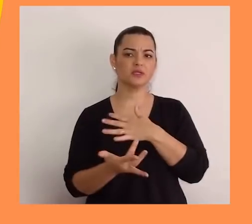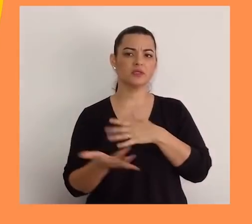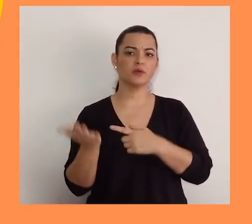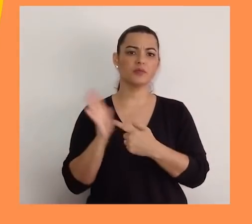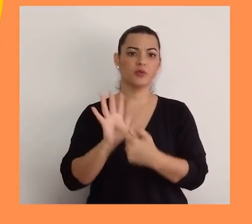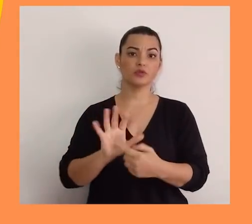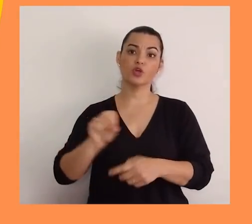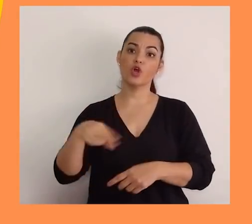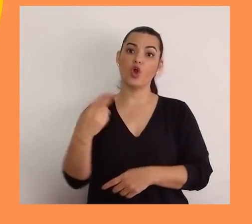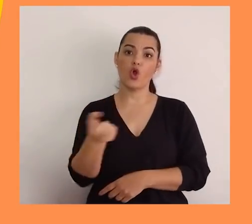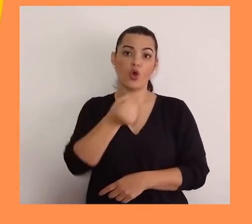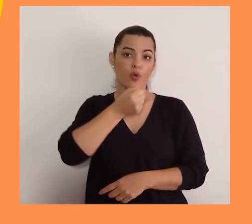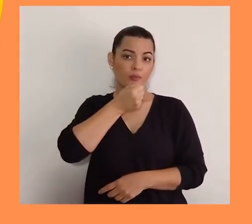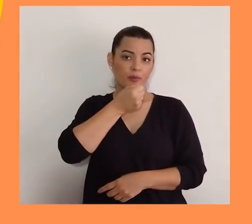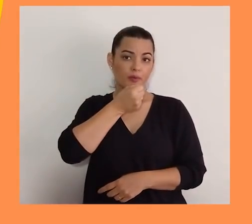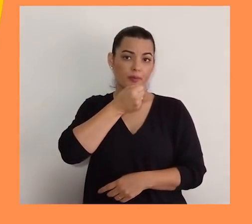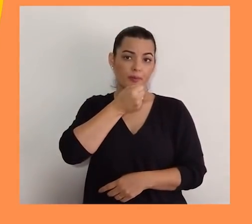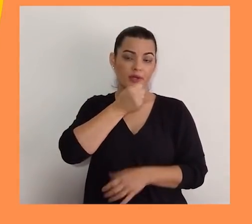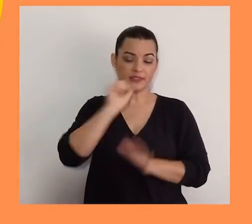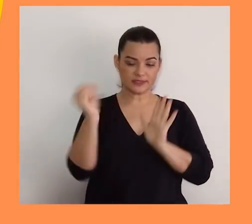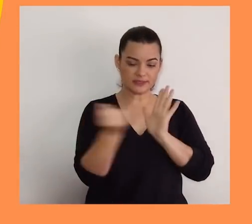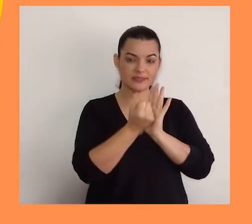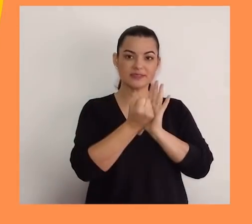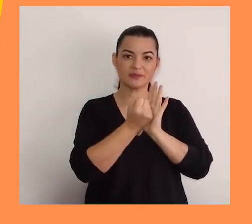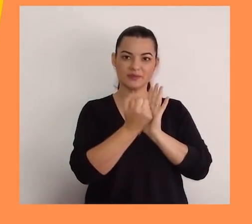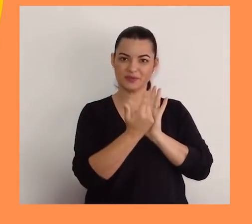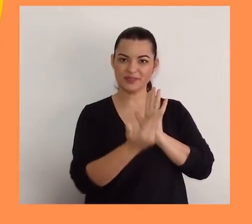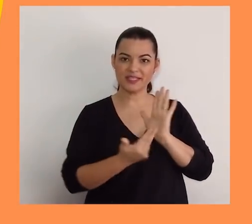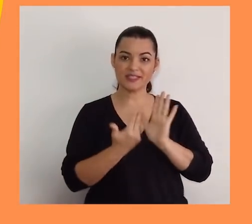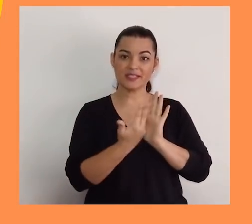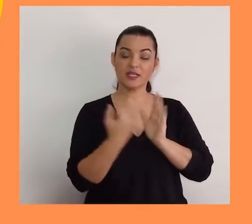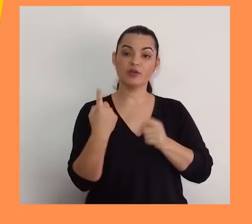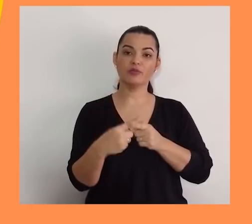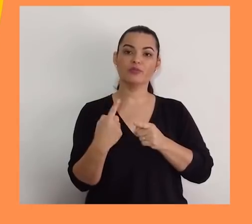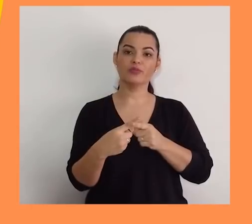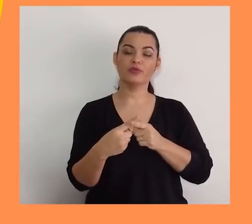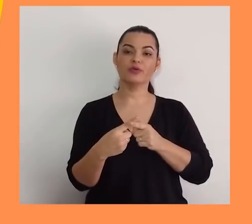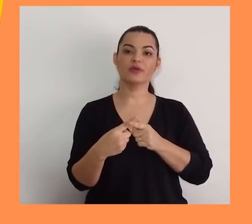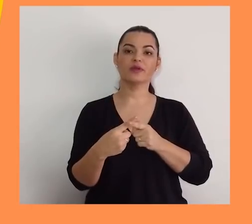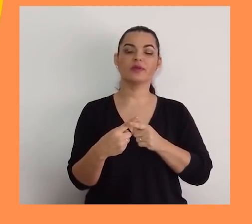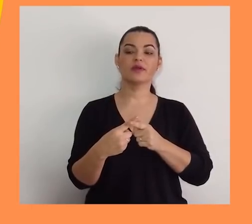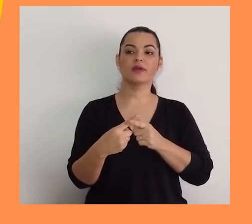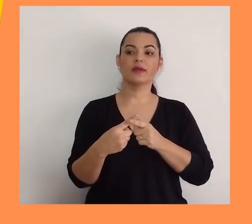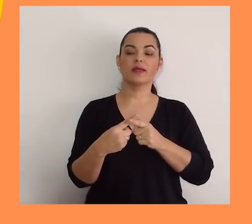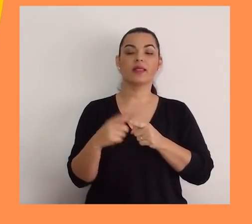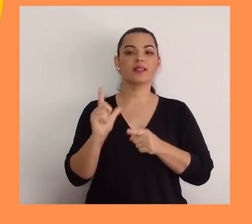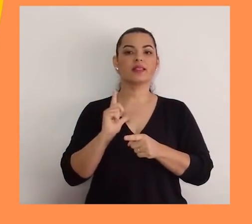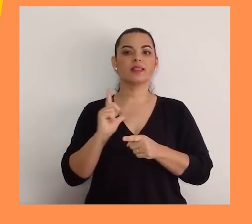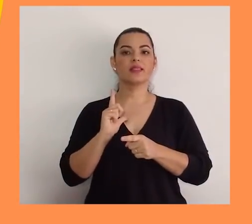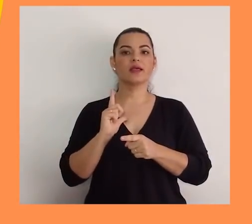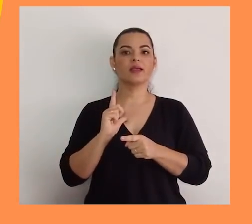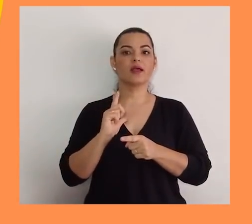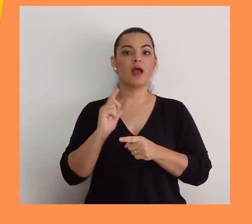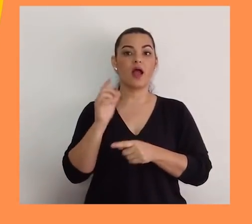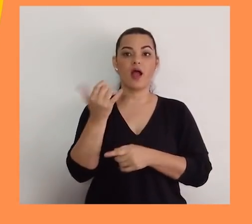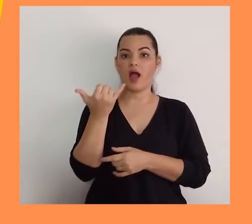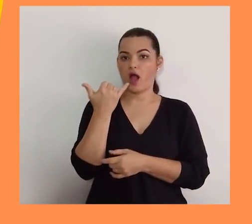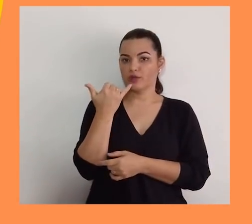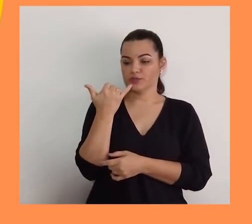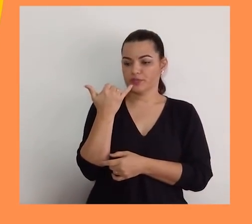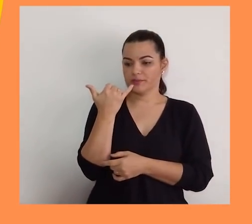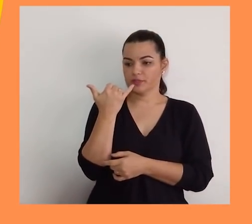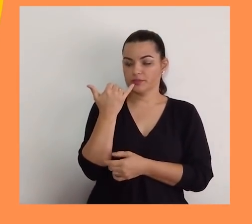um microfone, pois está relacionado a gravações de áudio. Nós também podemos ver